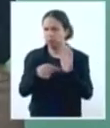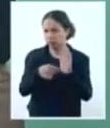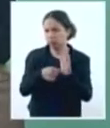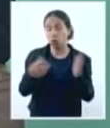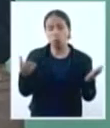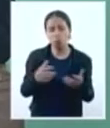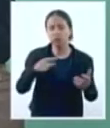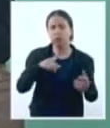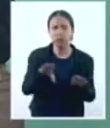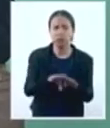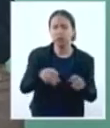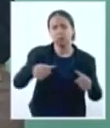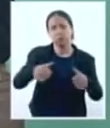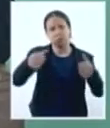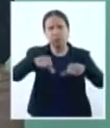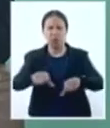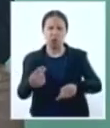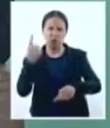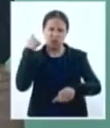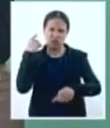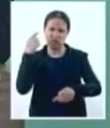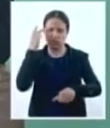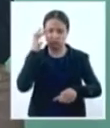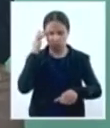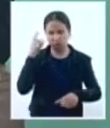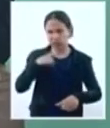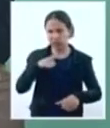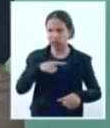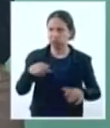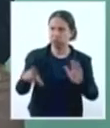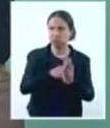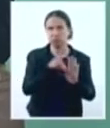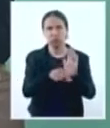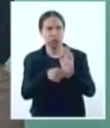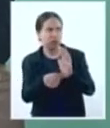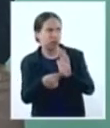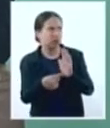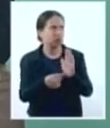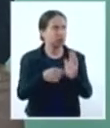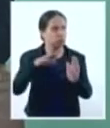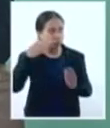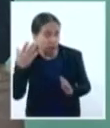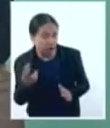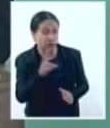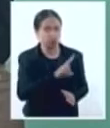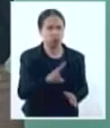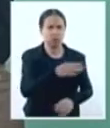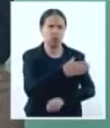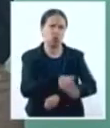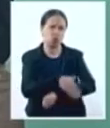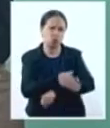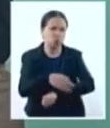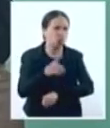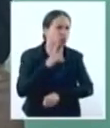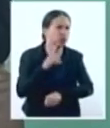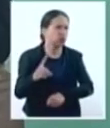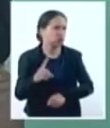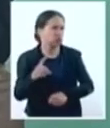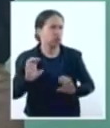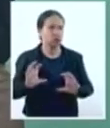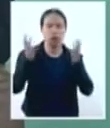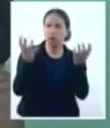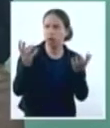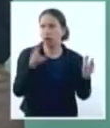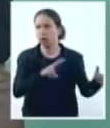nesse aspecto. Sim, sim. Um fluxo muito grande de projetos de homenagens, de nomes, né, nomes de rua, datas comemorativas, semanas